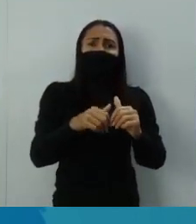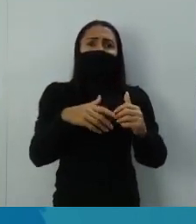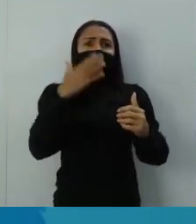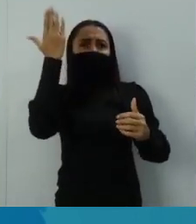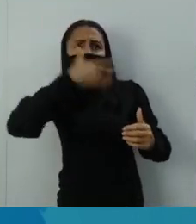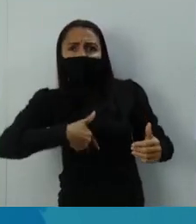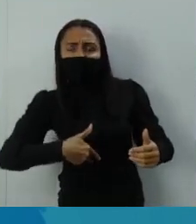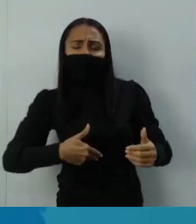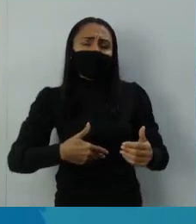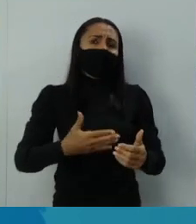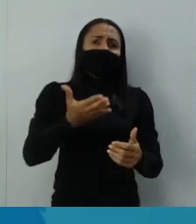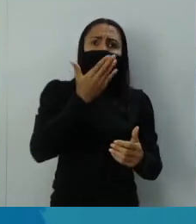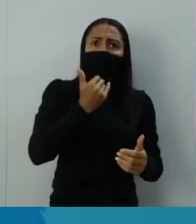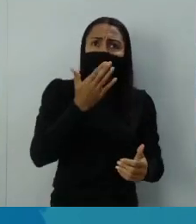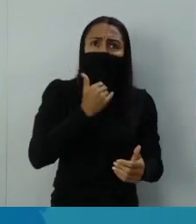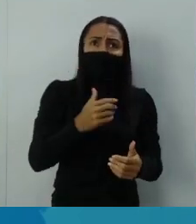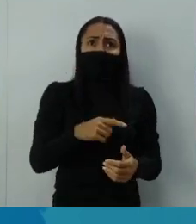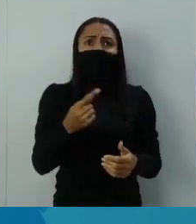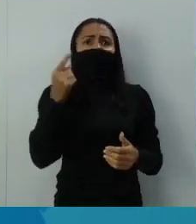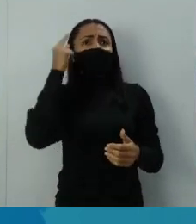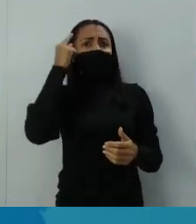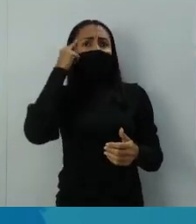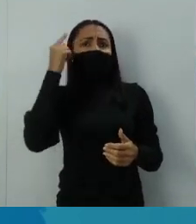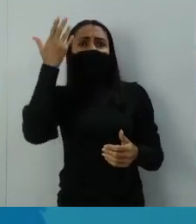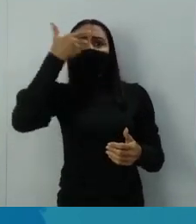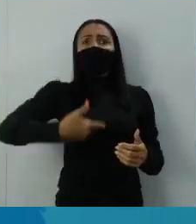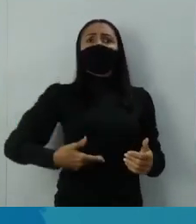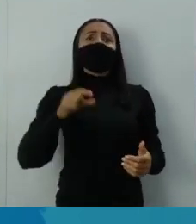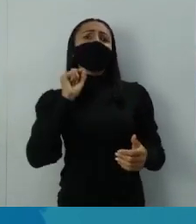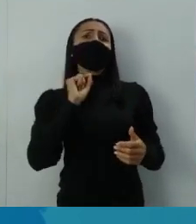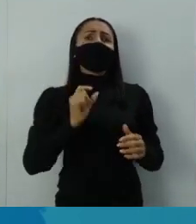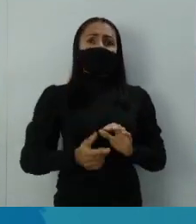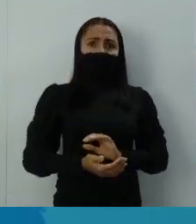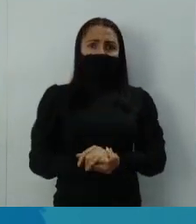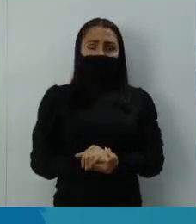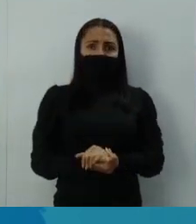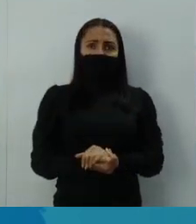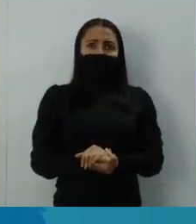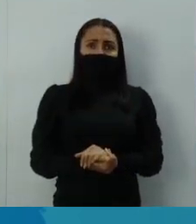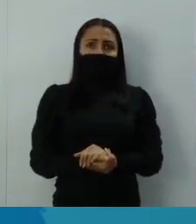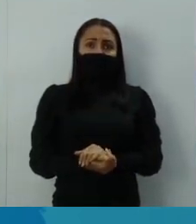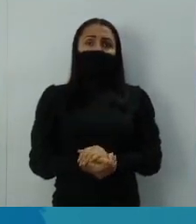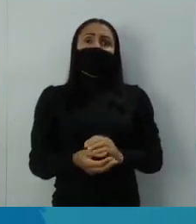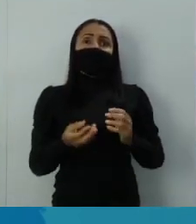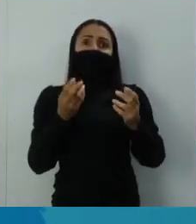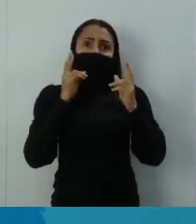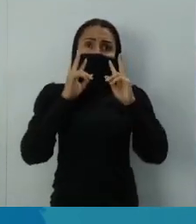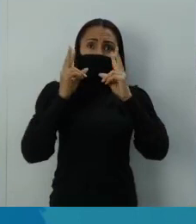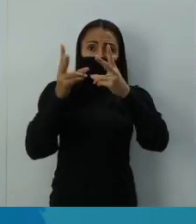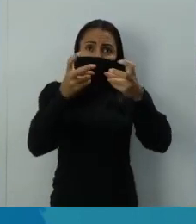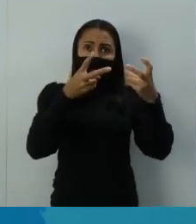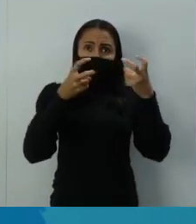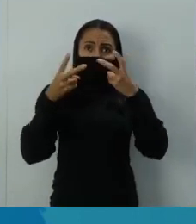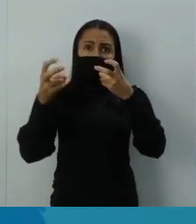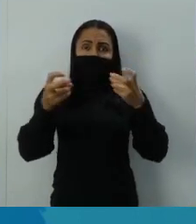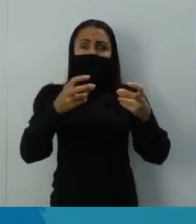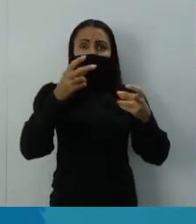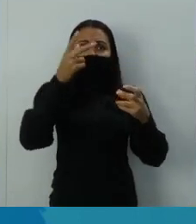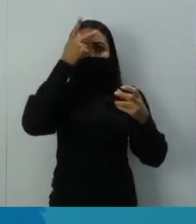eles pensam que nós somos? Você já deve ter visto, né, notado que as pessoas, que hoje nós vivemos em uma